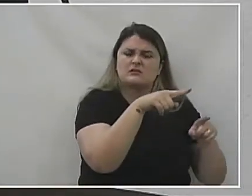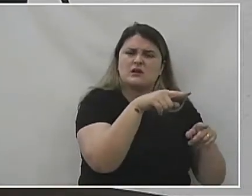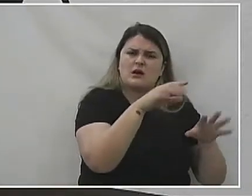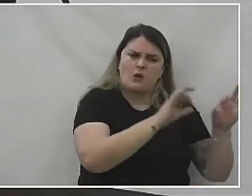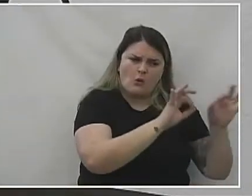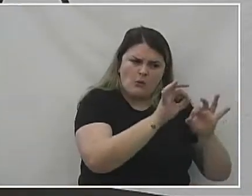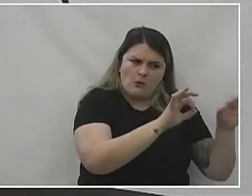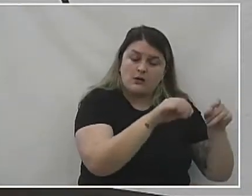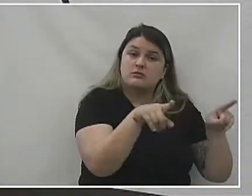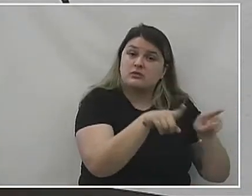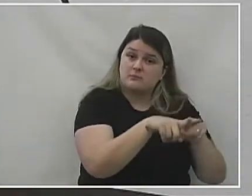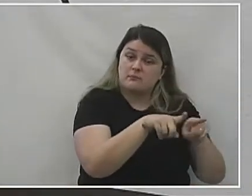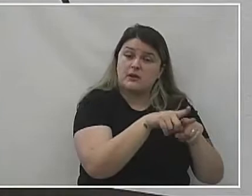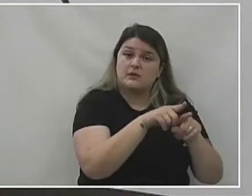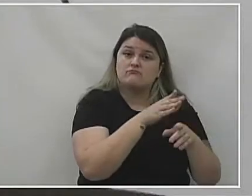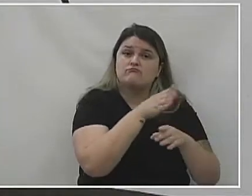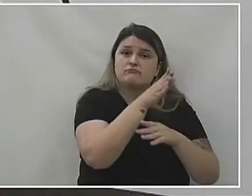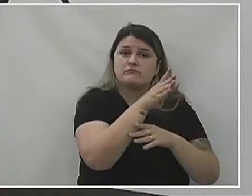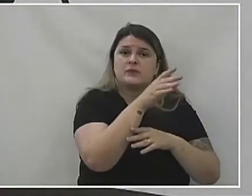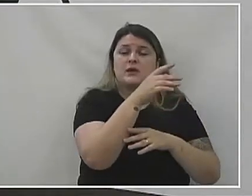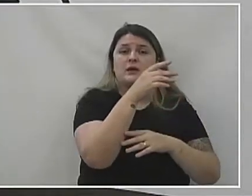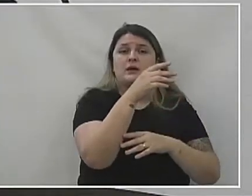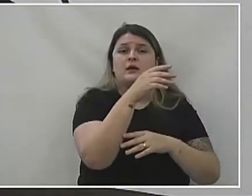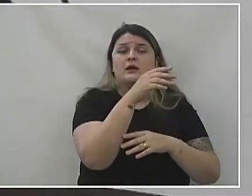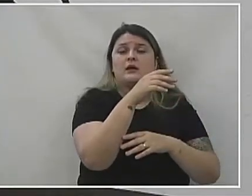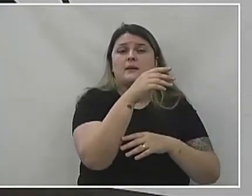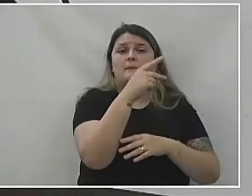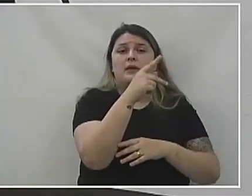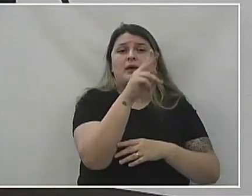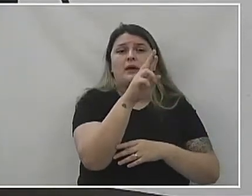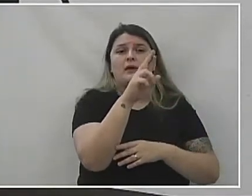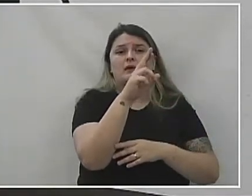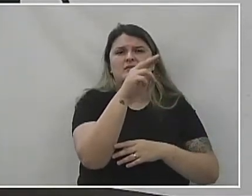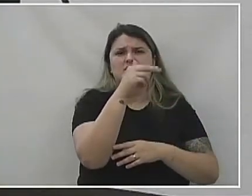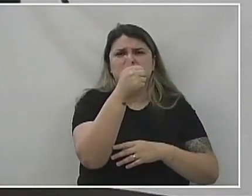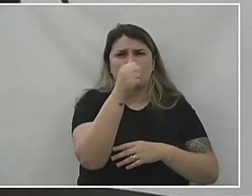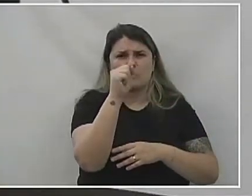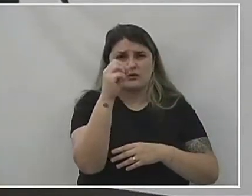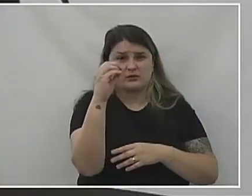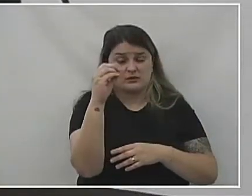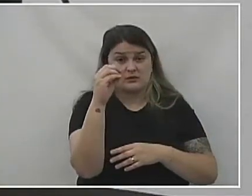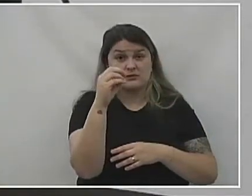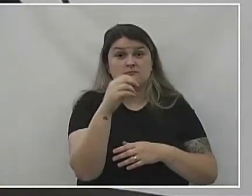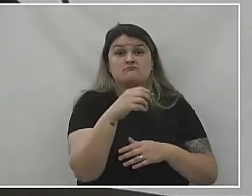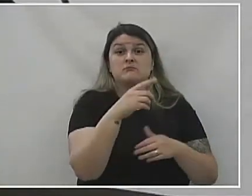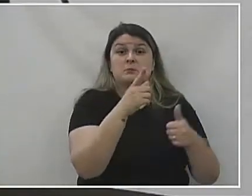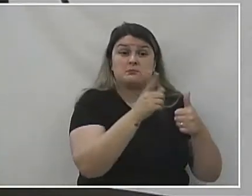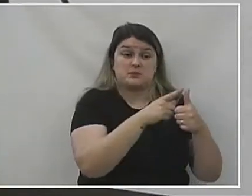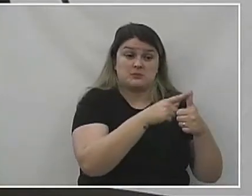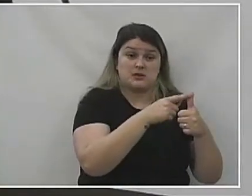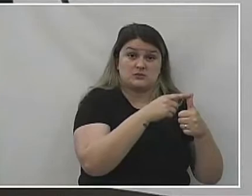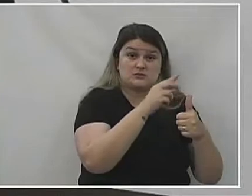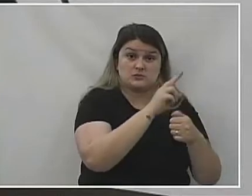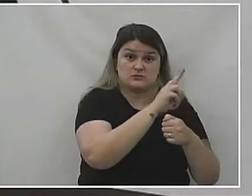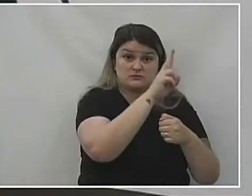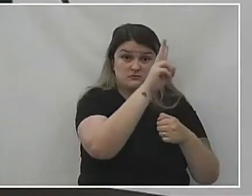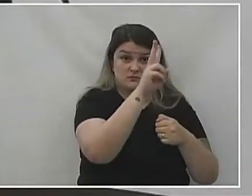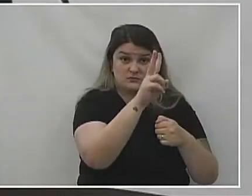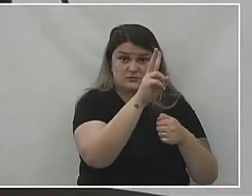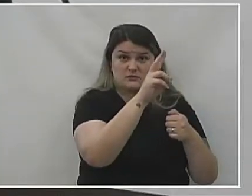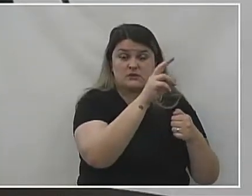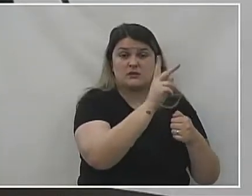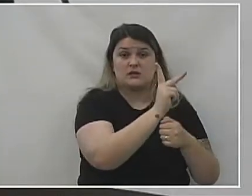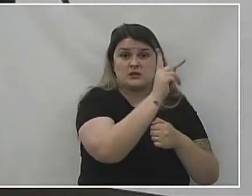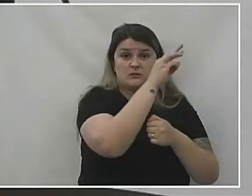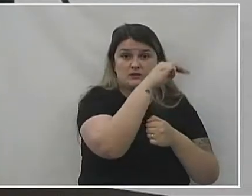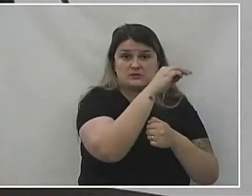vai abranger a rodovia perde ac280 ela foi dividida em dois segmentos primeiro segmento união da vitória do quilômetro